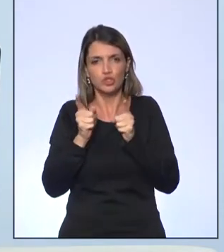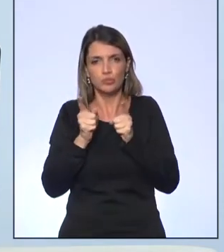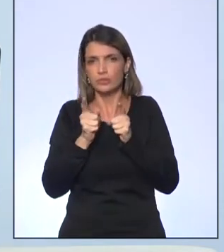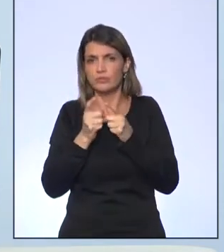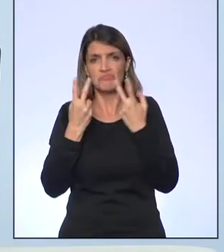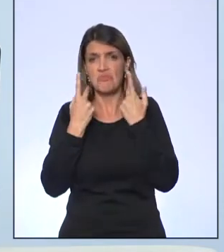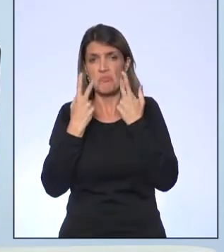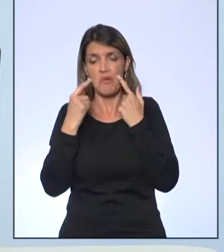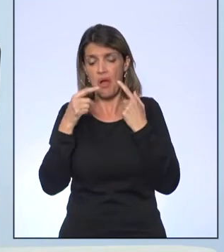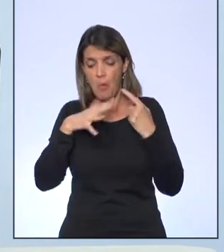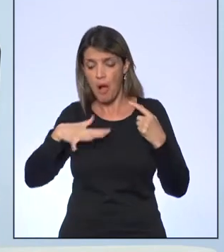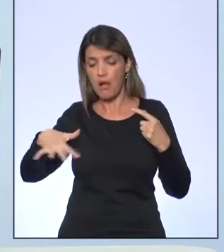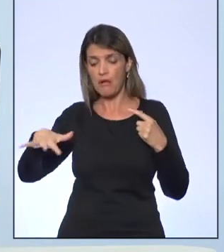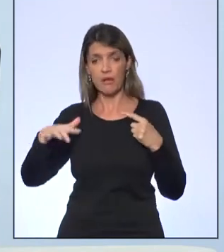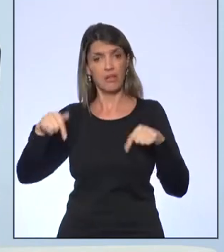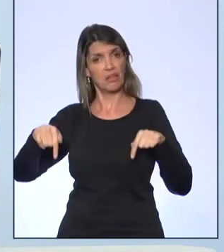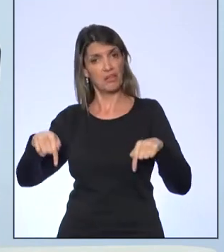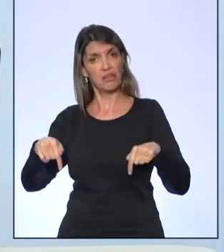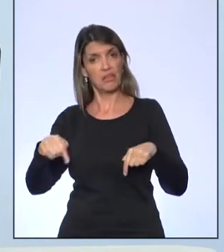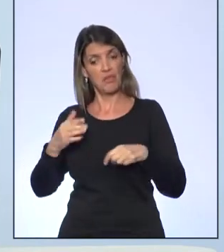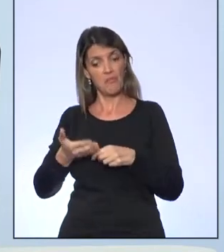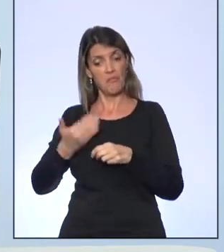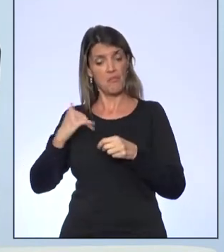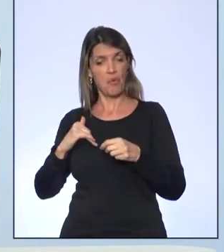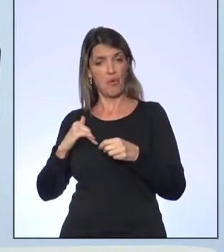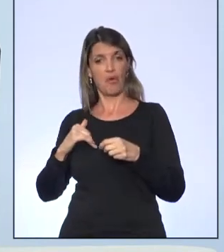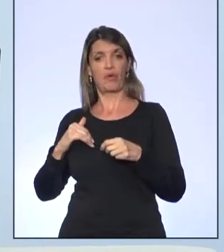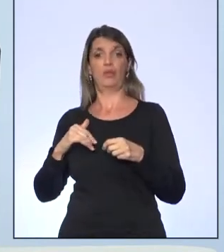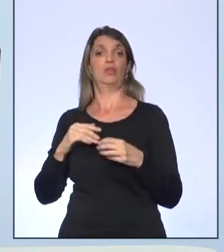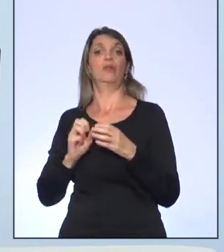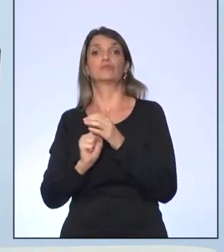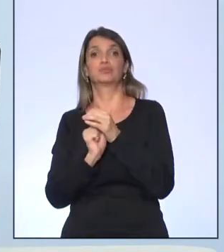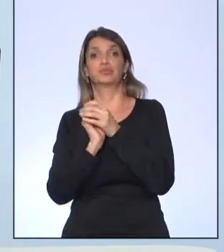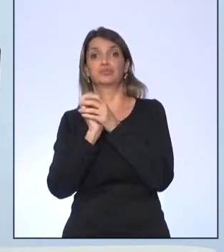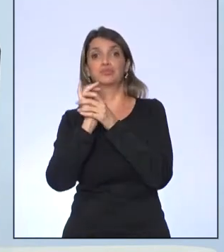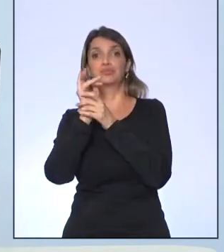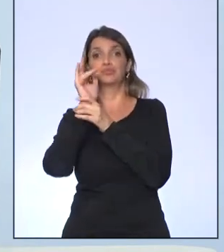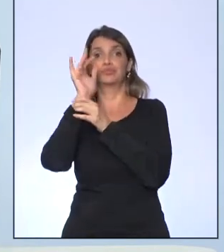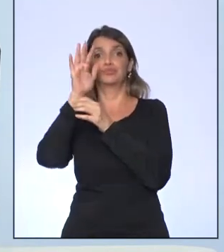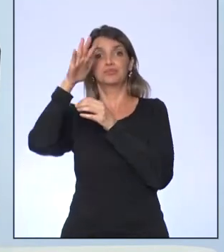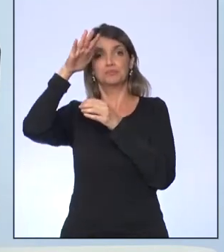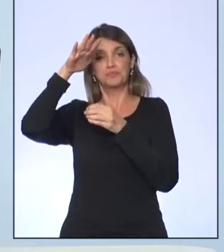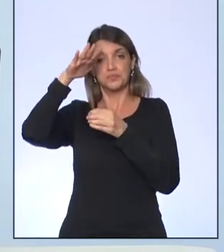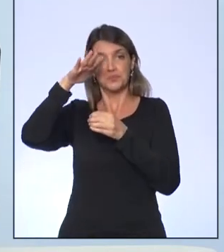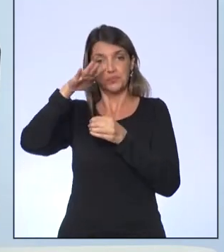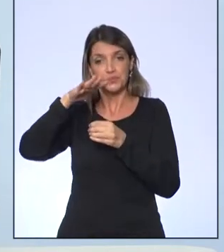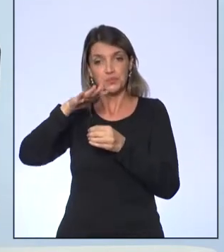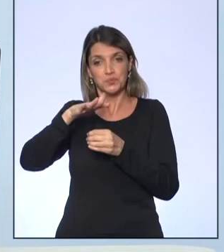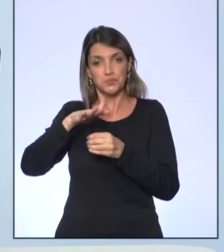aqui fora. Então, o nosso refrigerante ele sai porque houve uma diminuição da pressão que